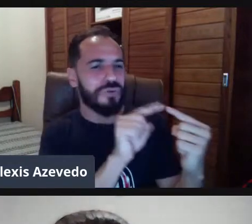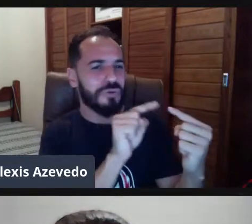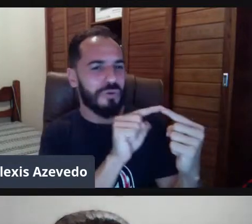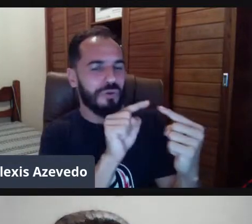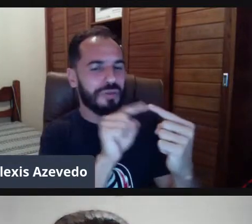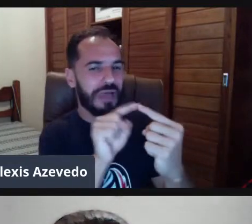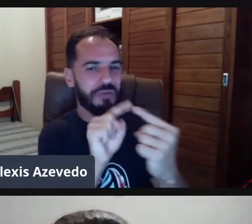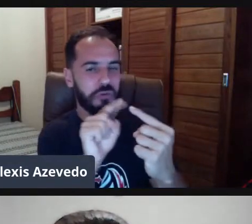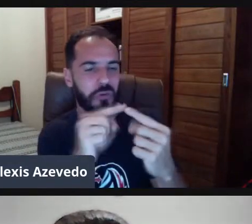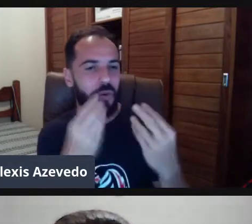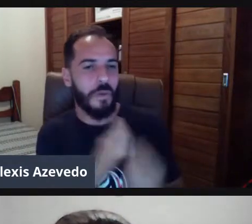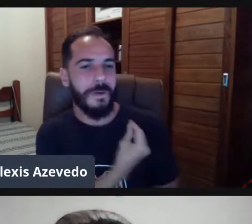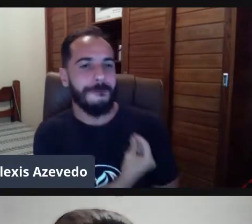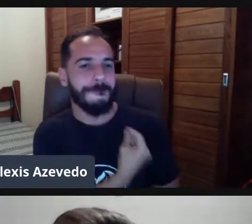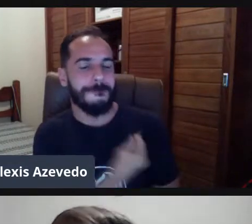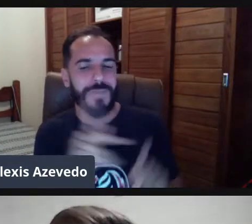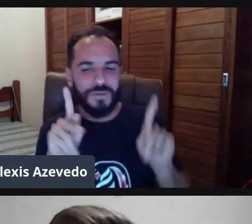enquadramento,